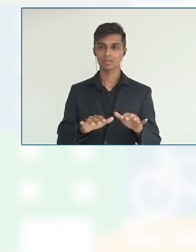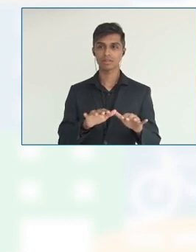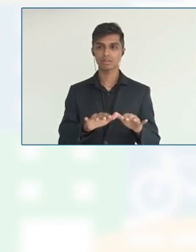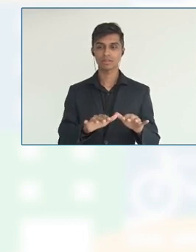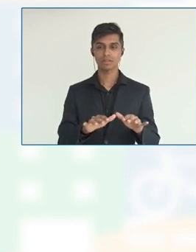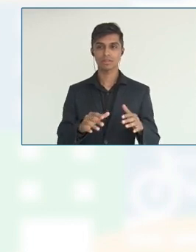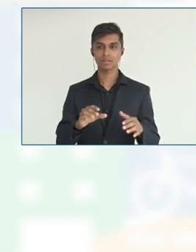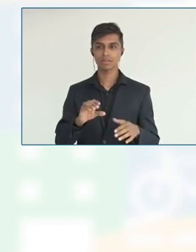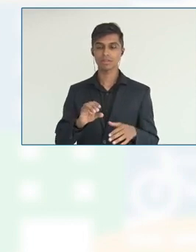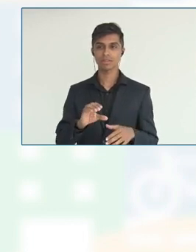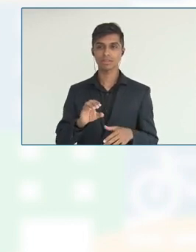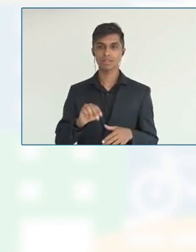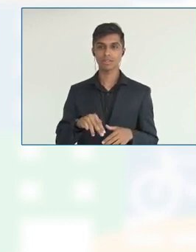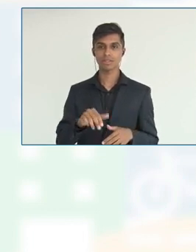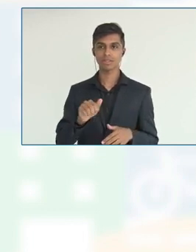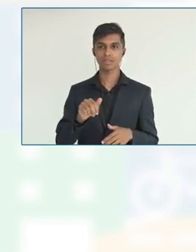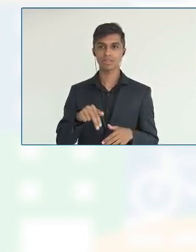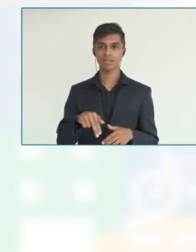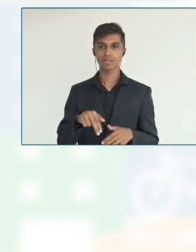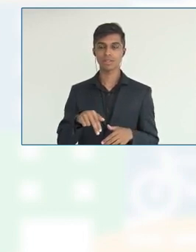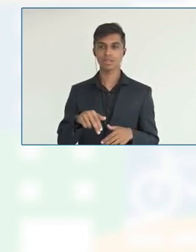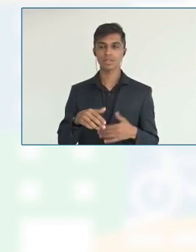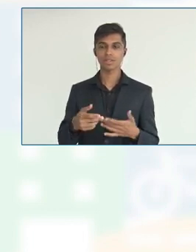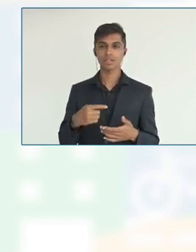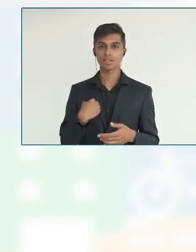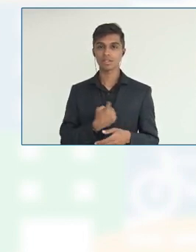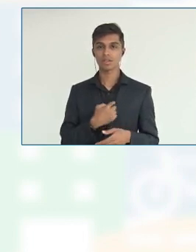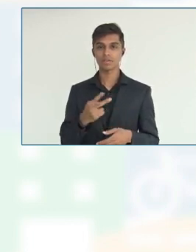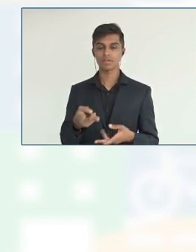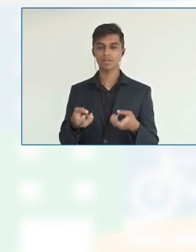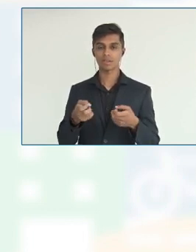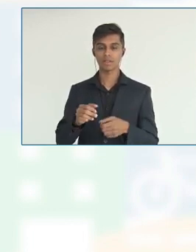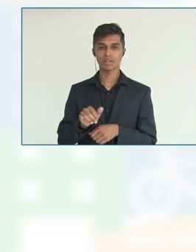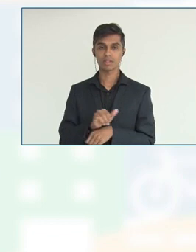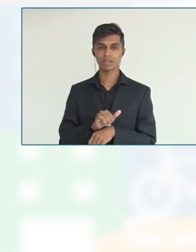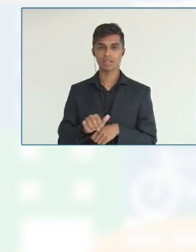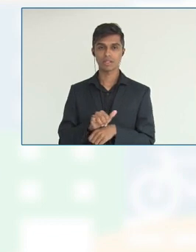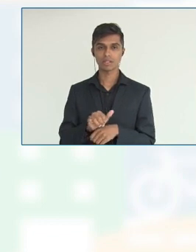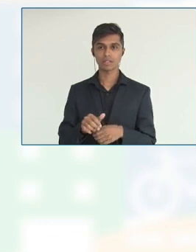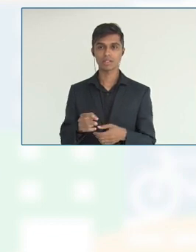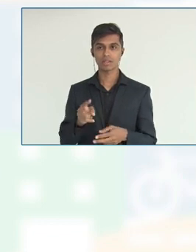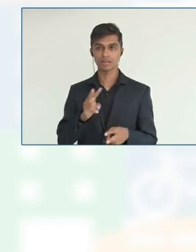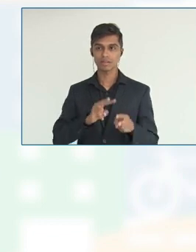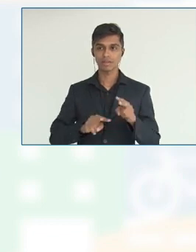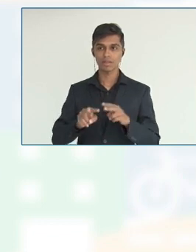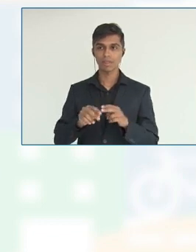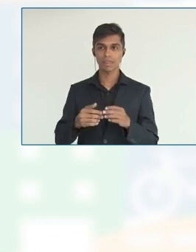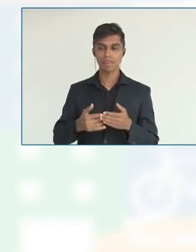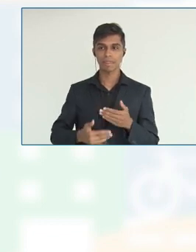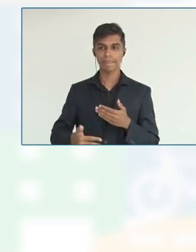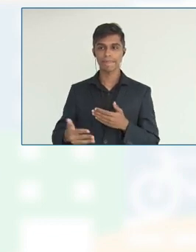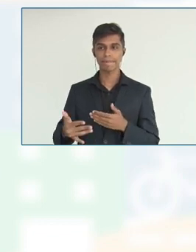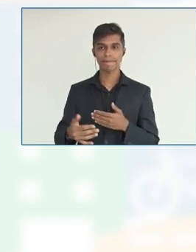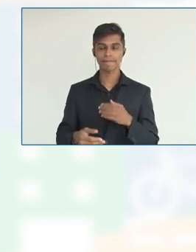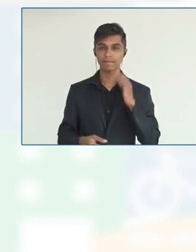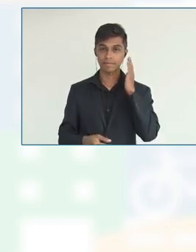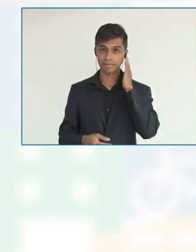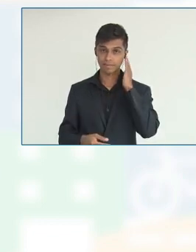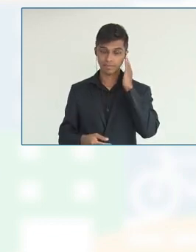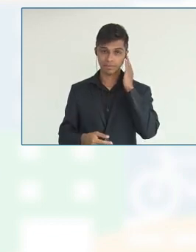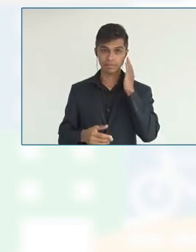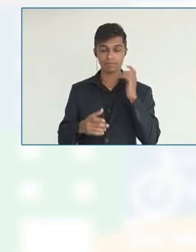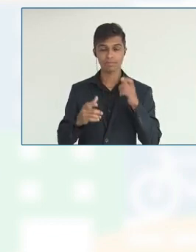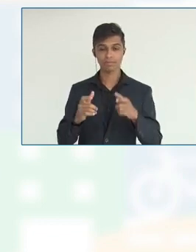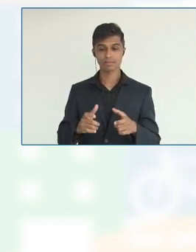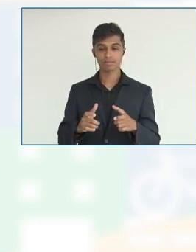e a gente desenvolve aqui algumas estratégias de vigilância, a gente vai falar um pouquinho mais para vocês no decorrer da apresentação. E na área